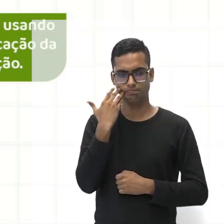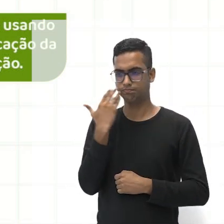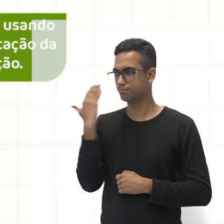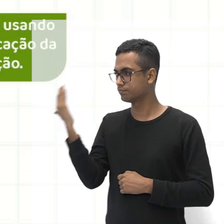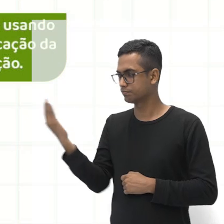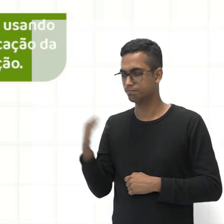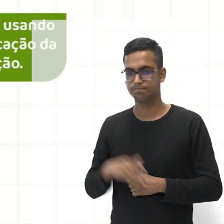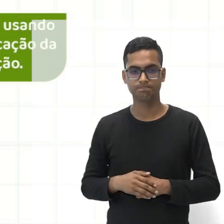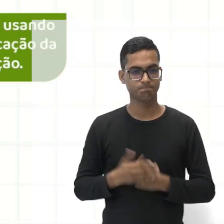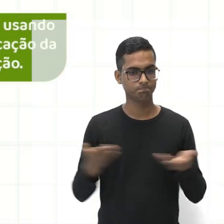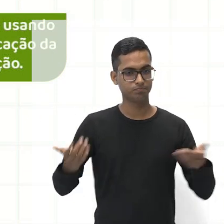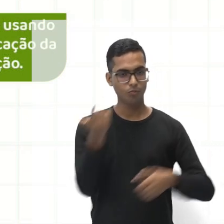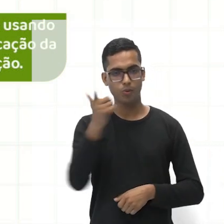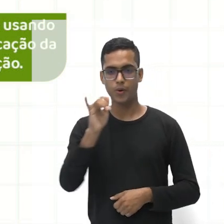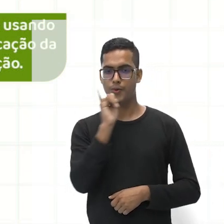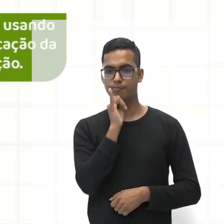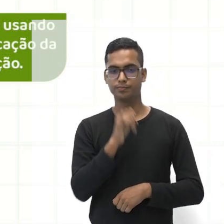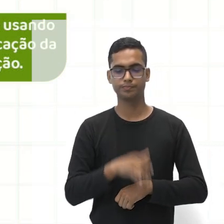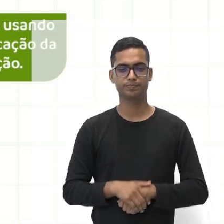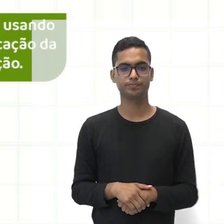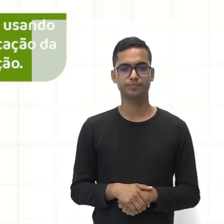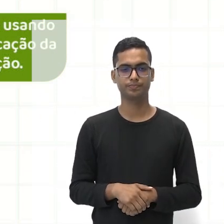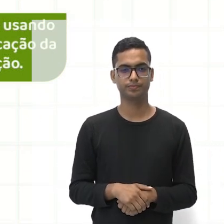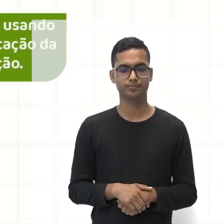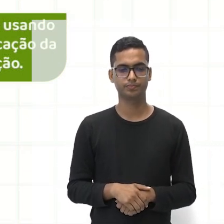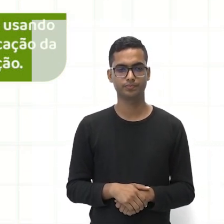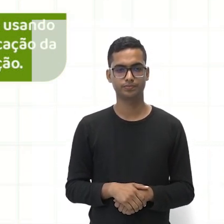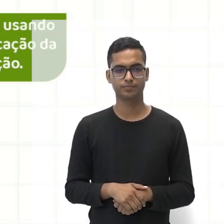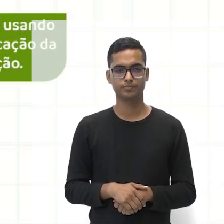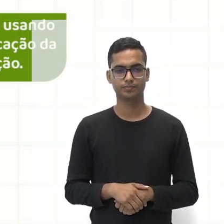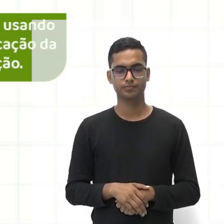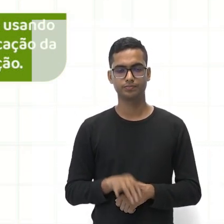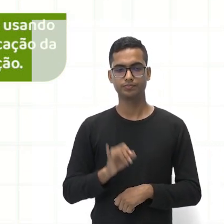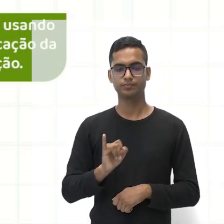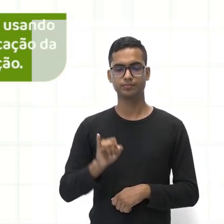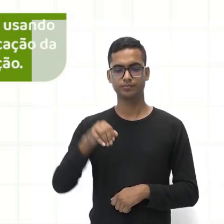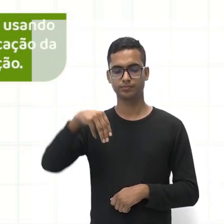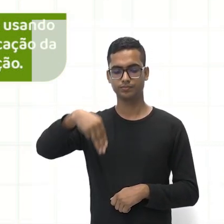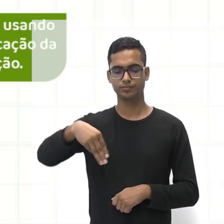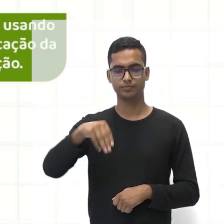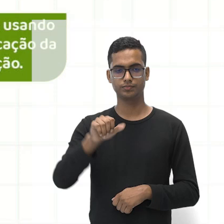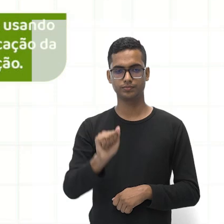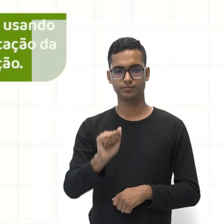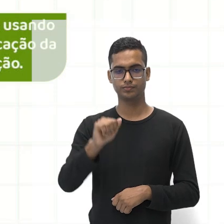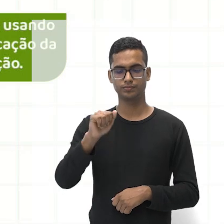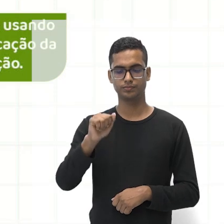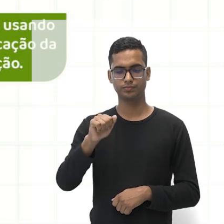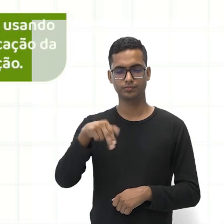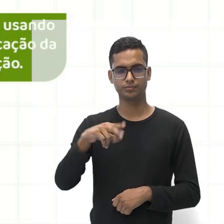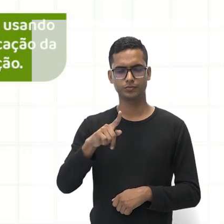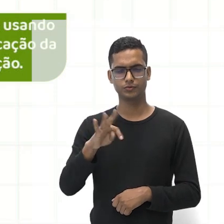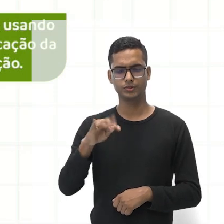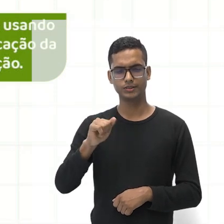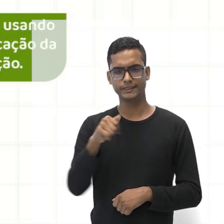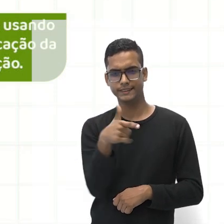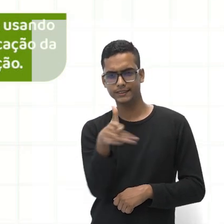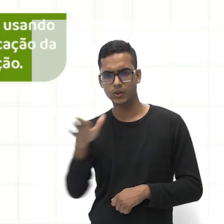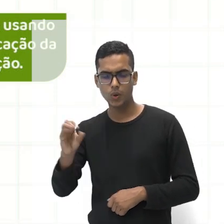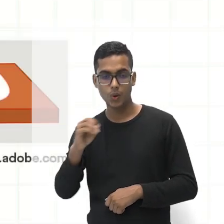separação de misturas heterogêneas é a imantação, que é a separação de